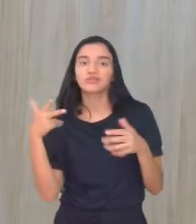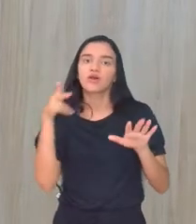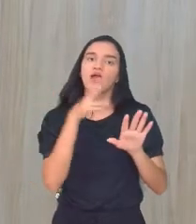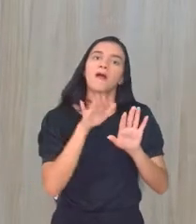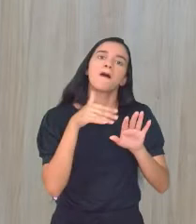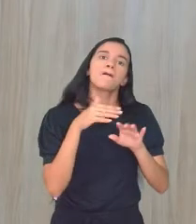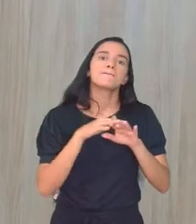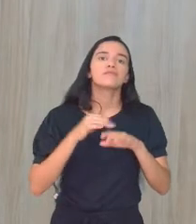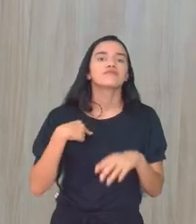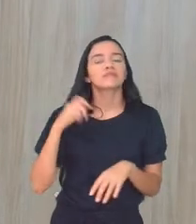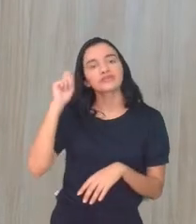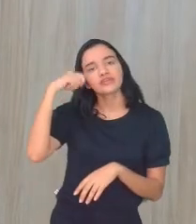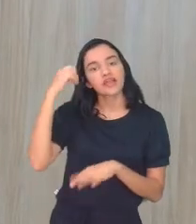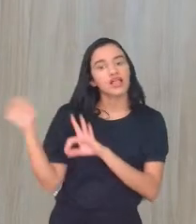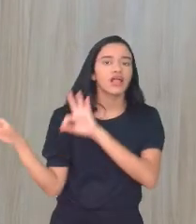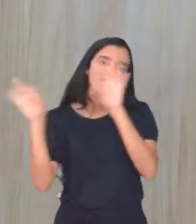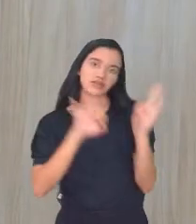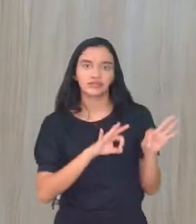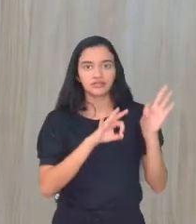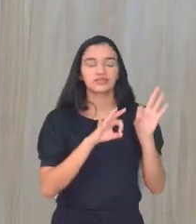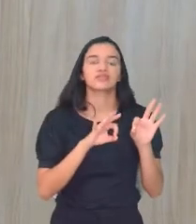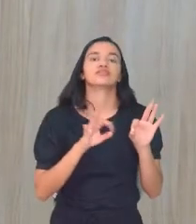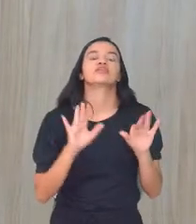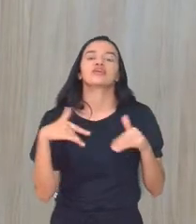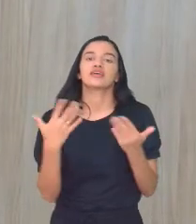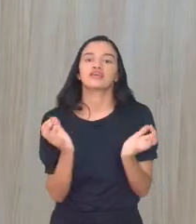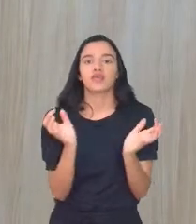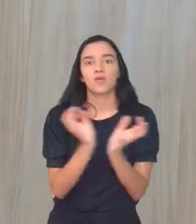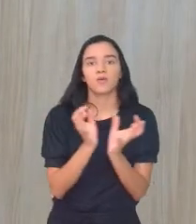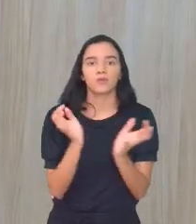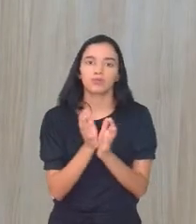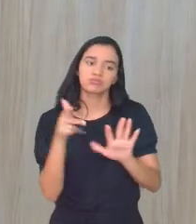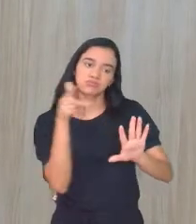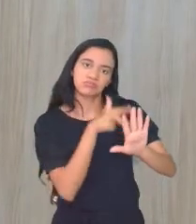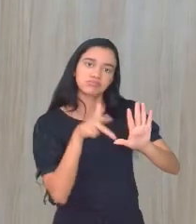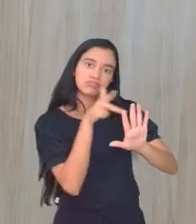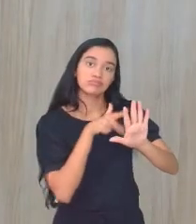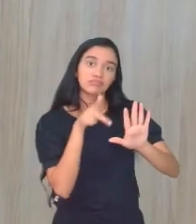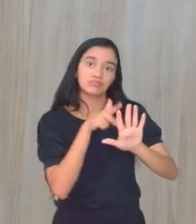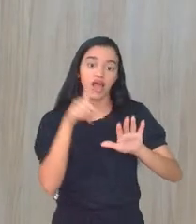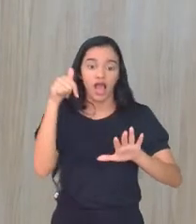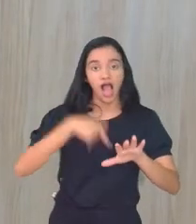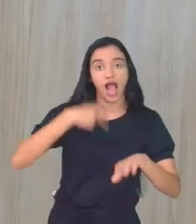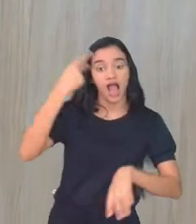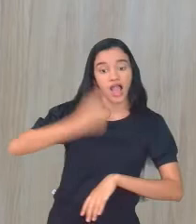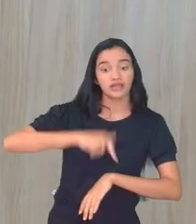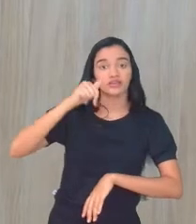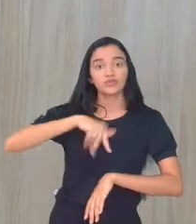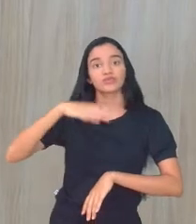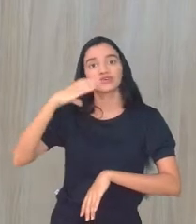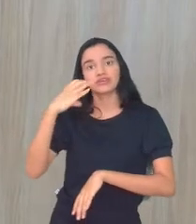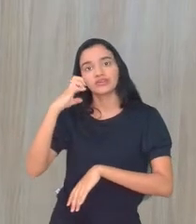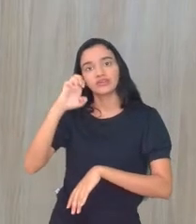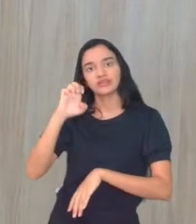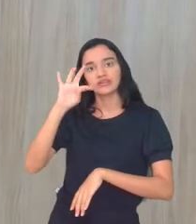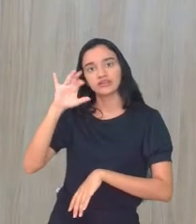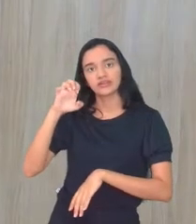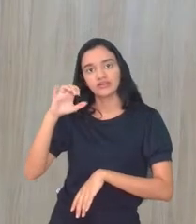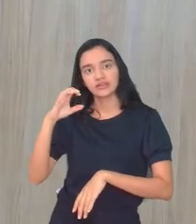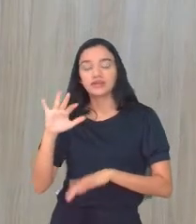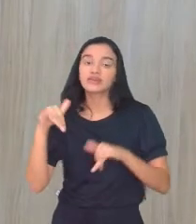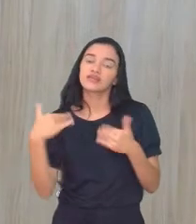né? O Set Cine, né, que é a equipe do nosso querido Kilson, certo?